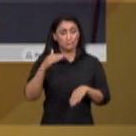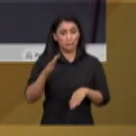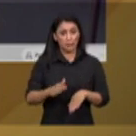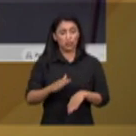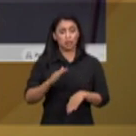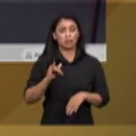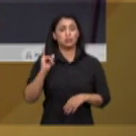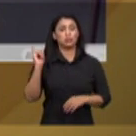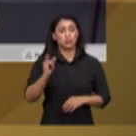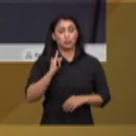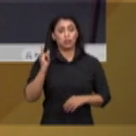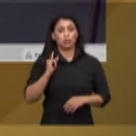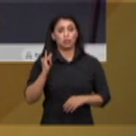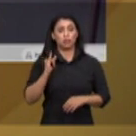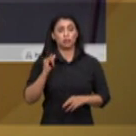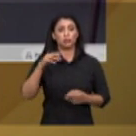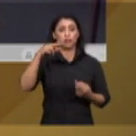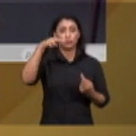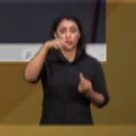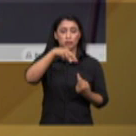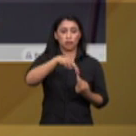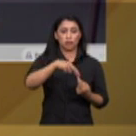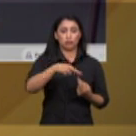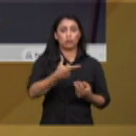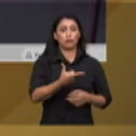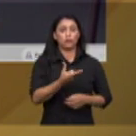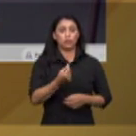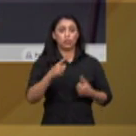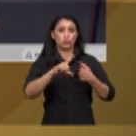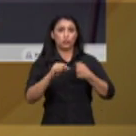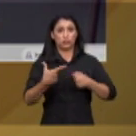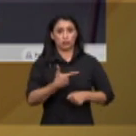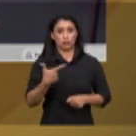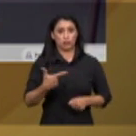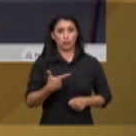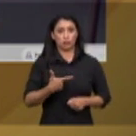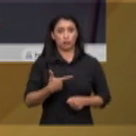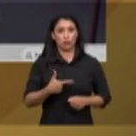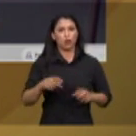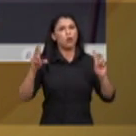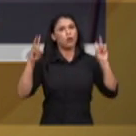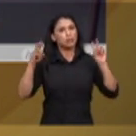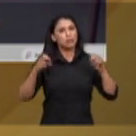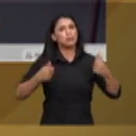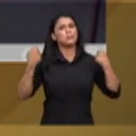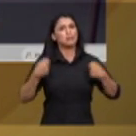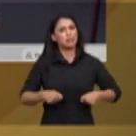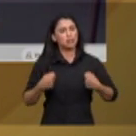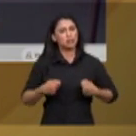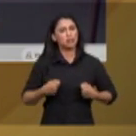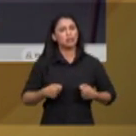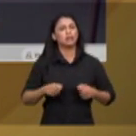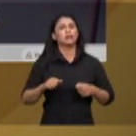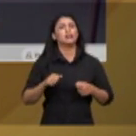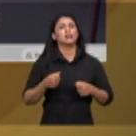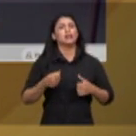inciso 20 do artigo 22. Esse assunto tem que ser tratado com toda a parcimônia.